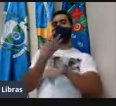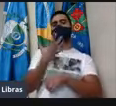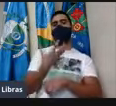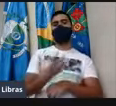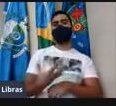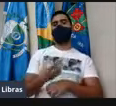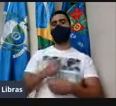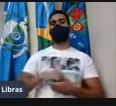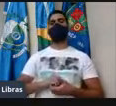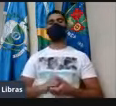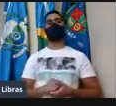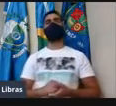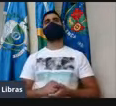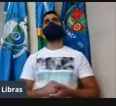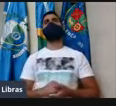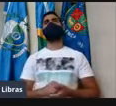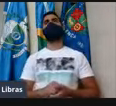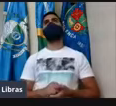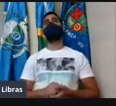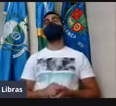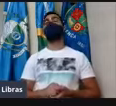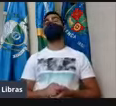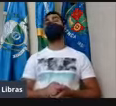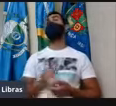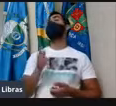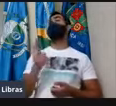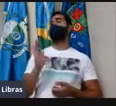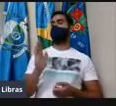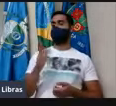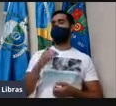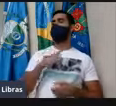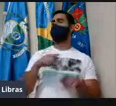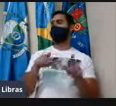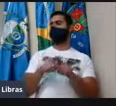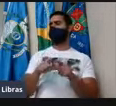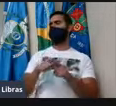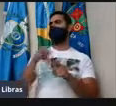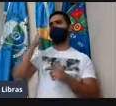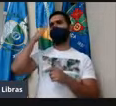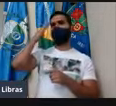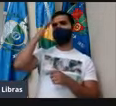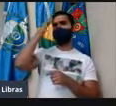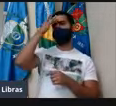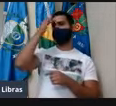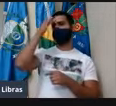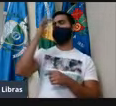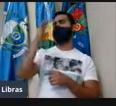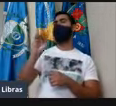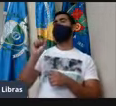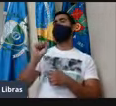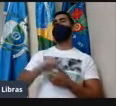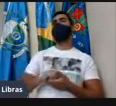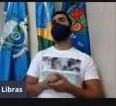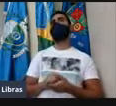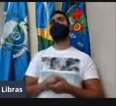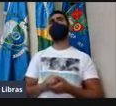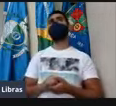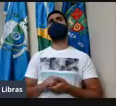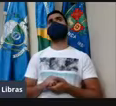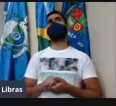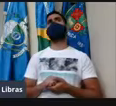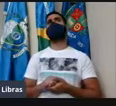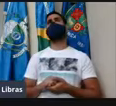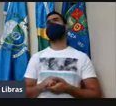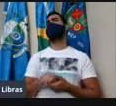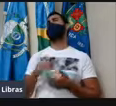dezembro. E já há o entendimento de um grande número de RPPS, que isso daí só entrará